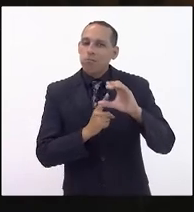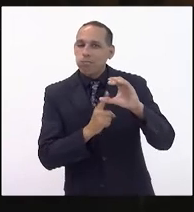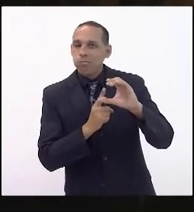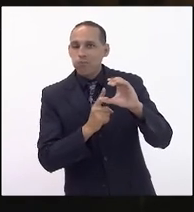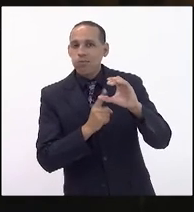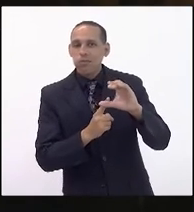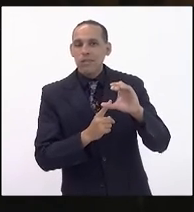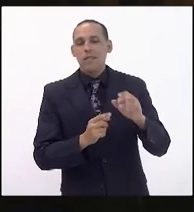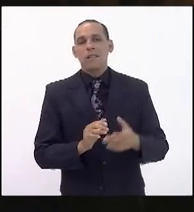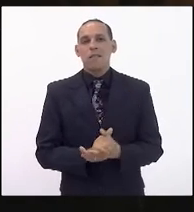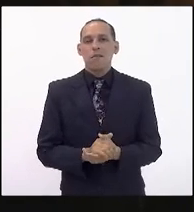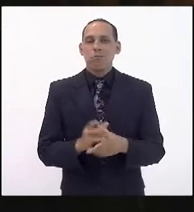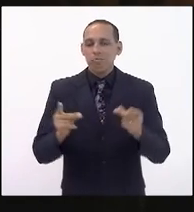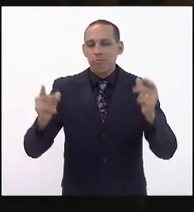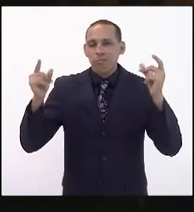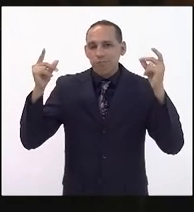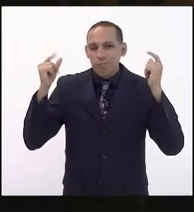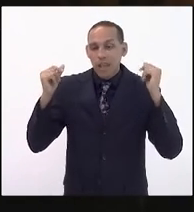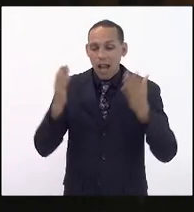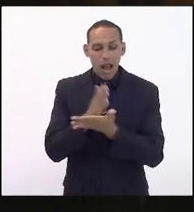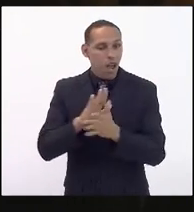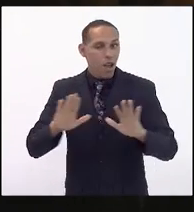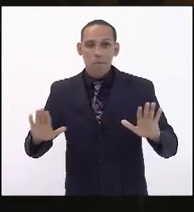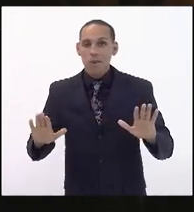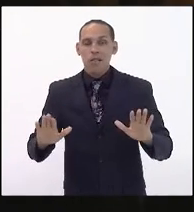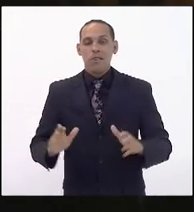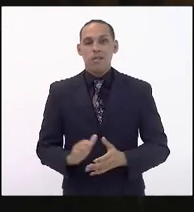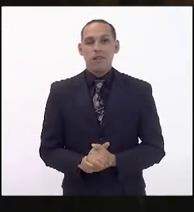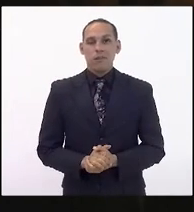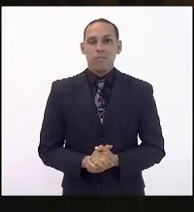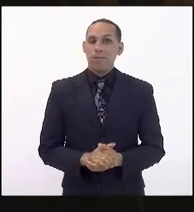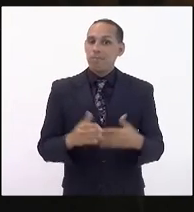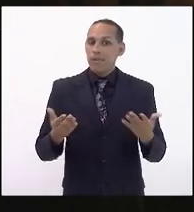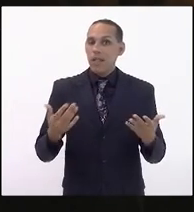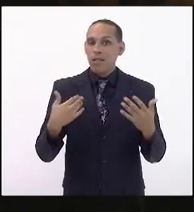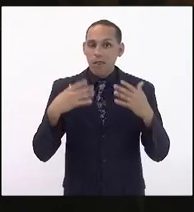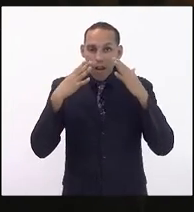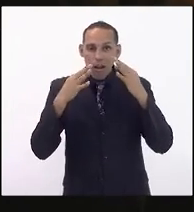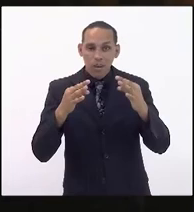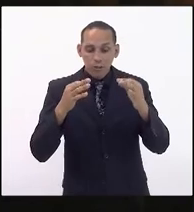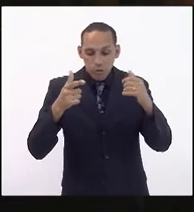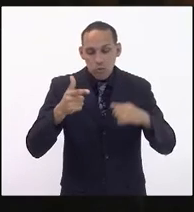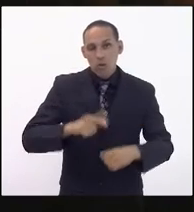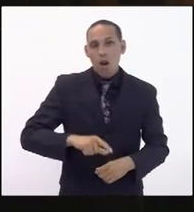não tô chamando atenção novamente sobre esse tema porque